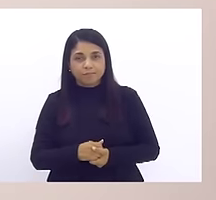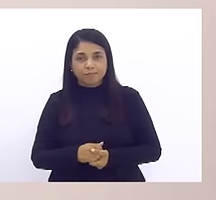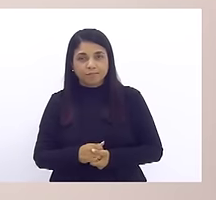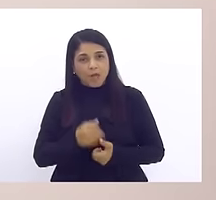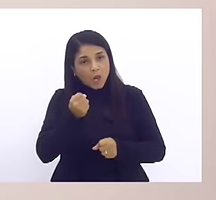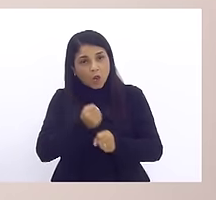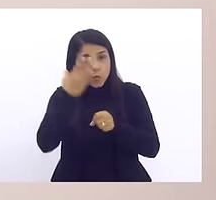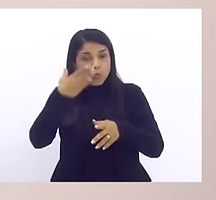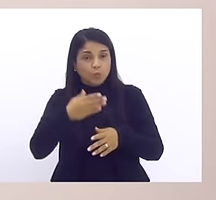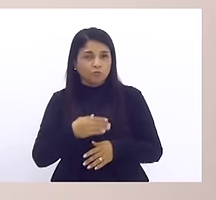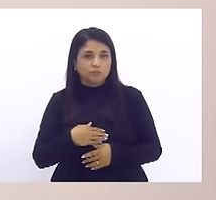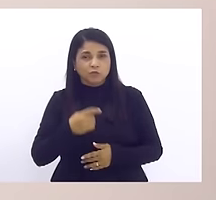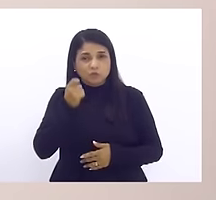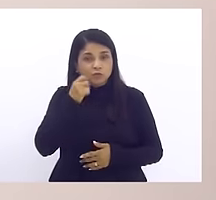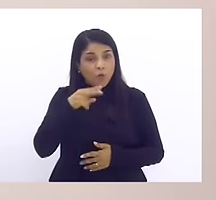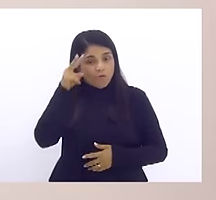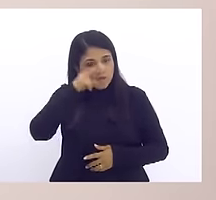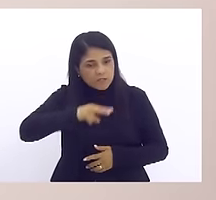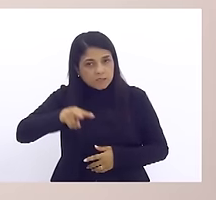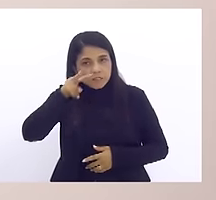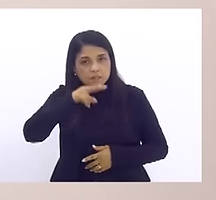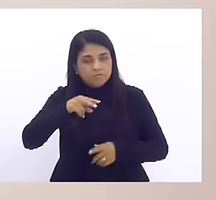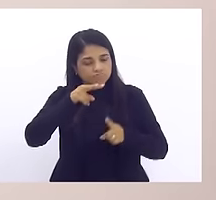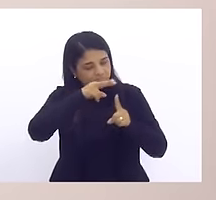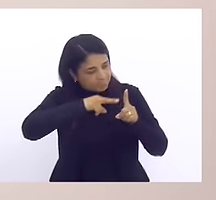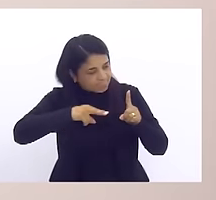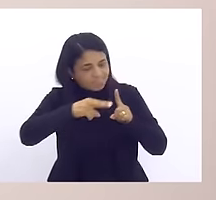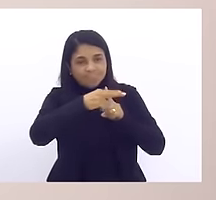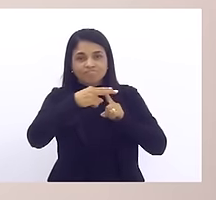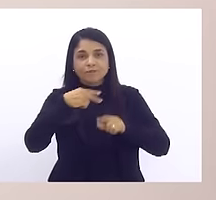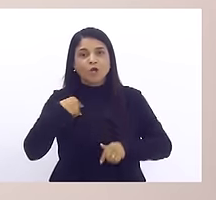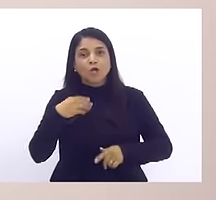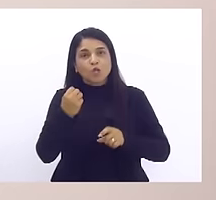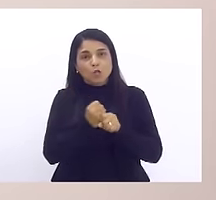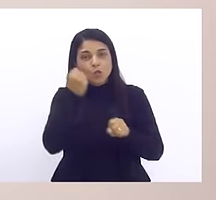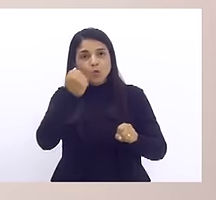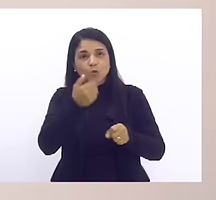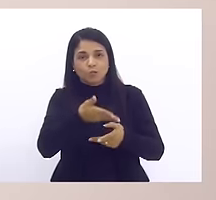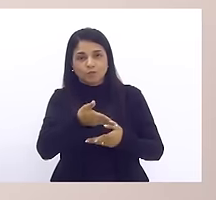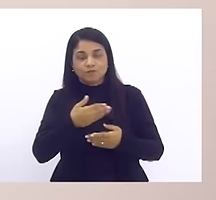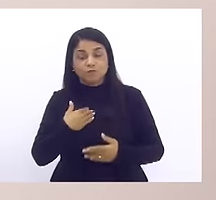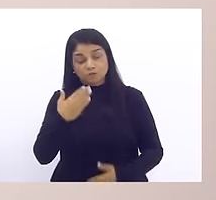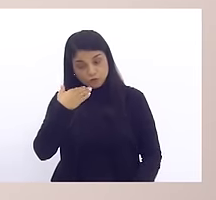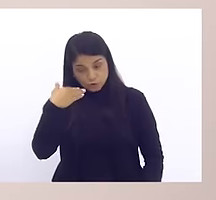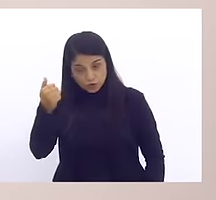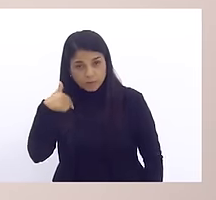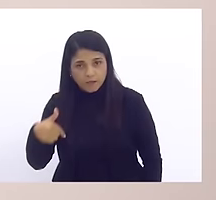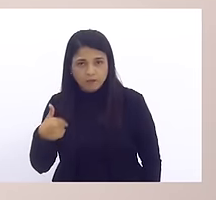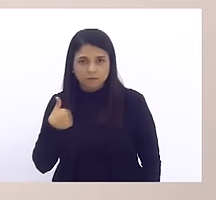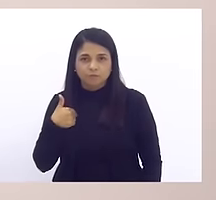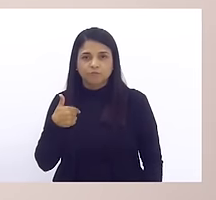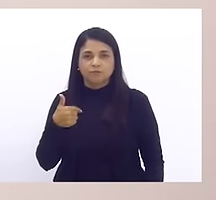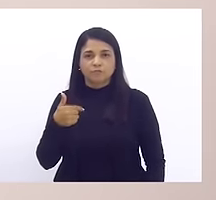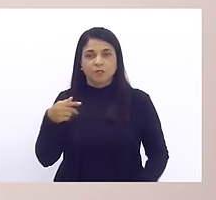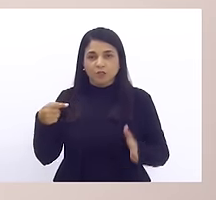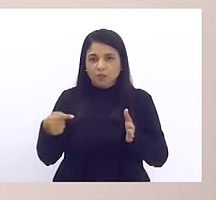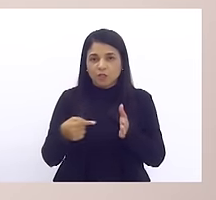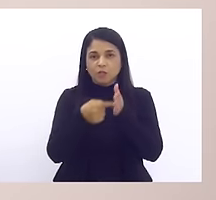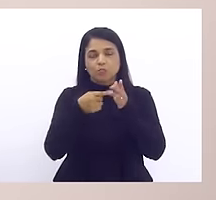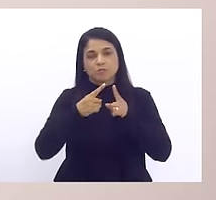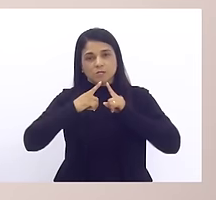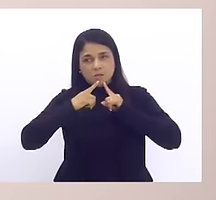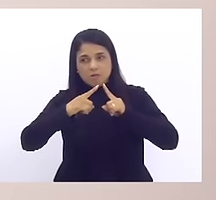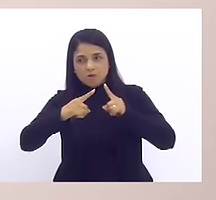é a demonstração quando a gente somos chamados chegam denúncias